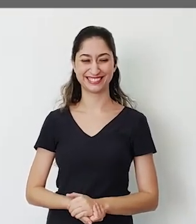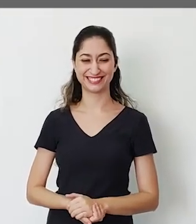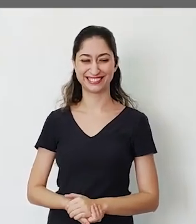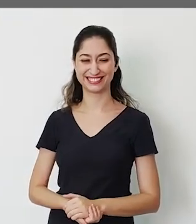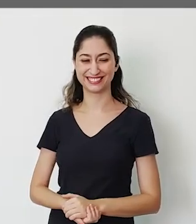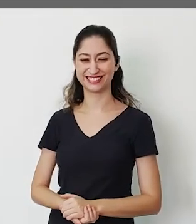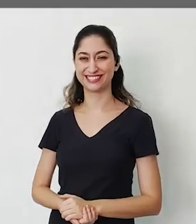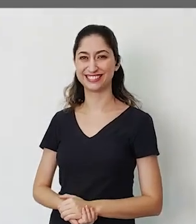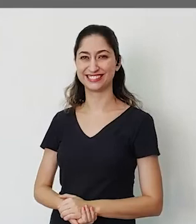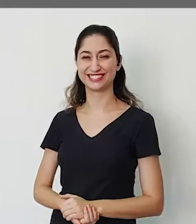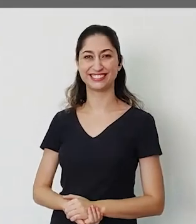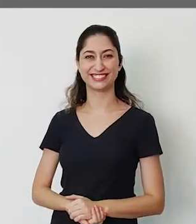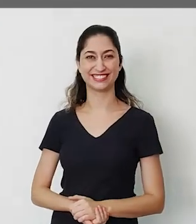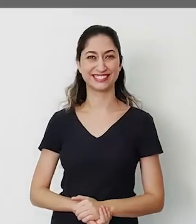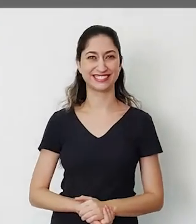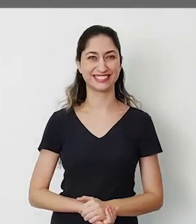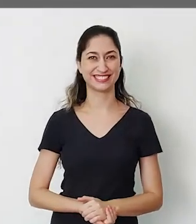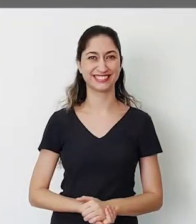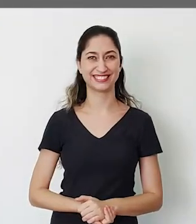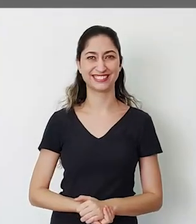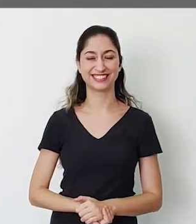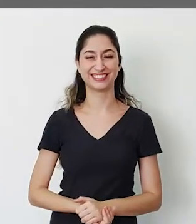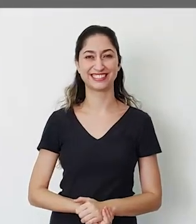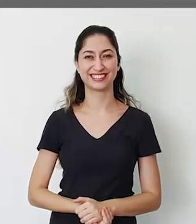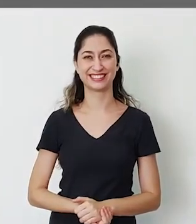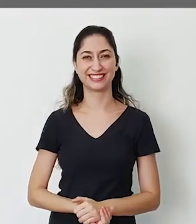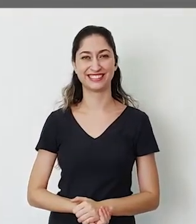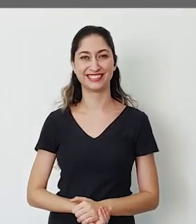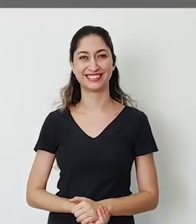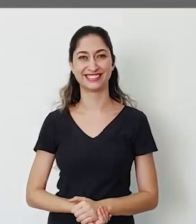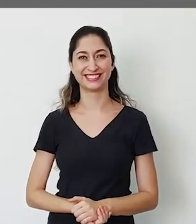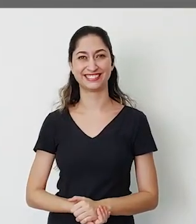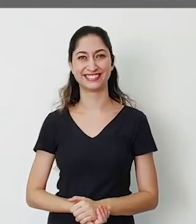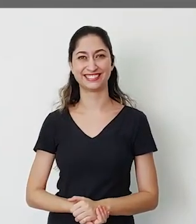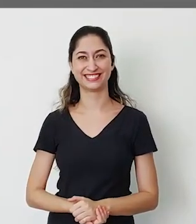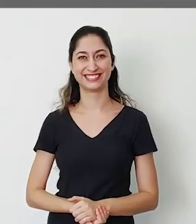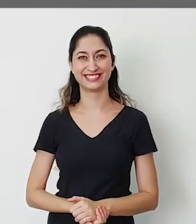Favela, vou anotar isso aqui. Costumo brincar com o pessoal.